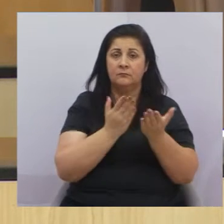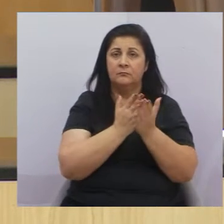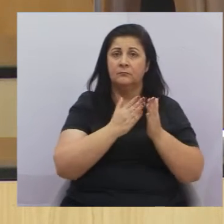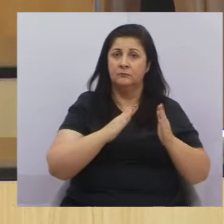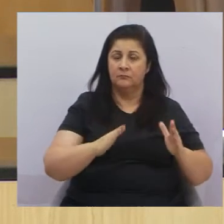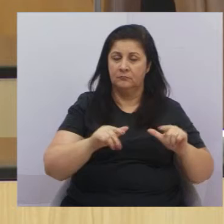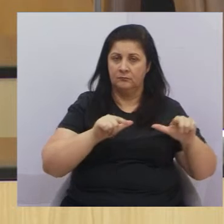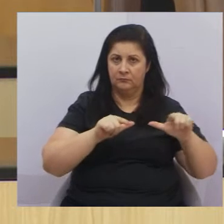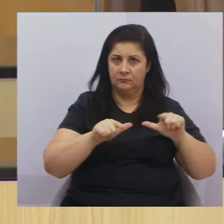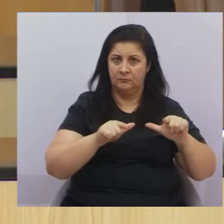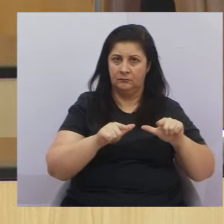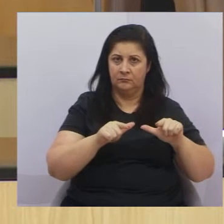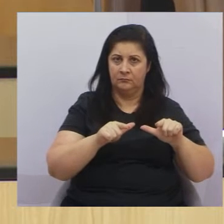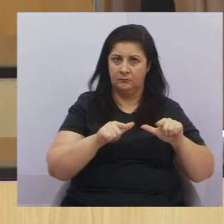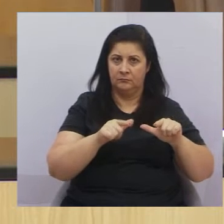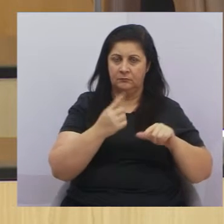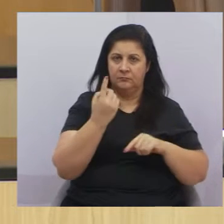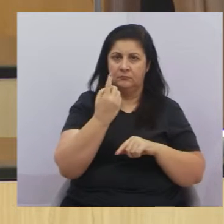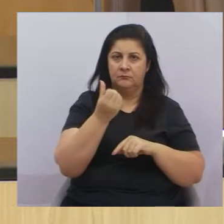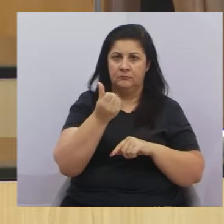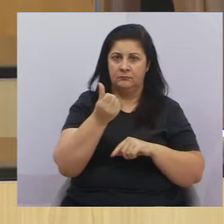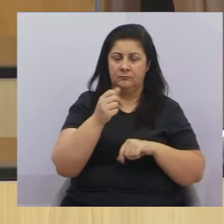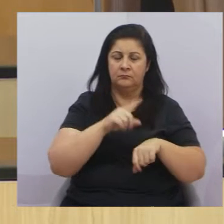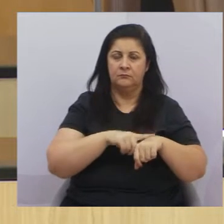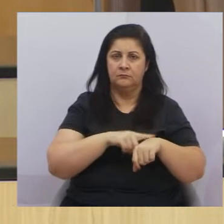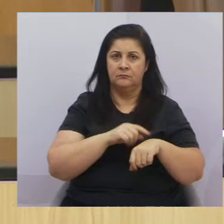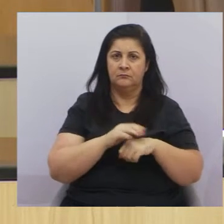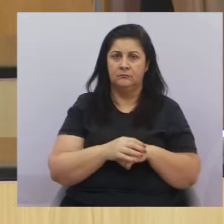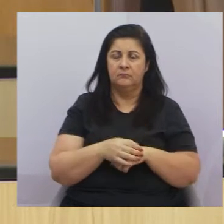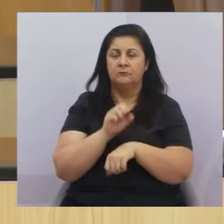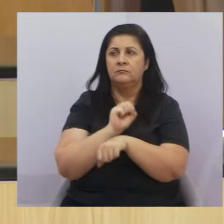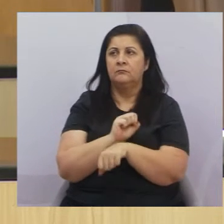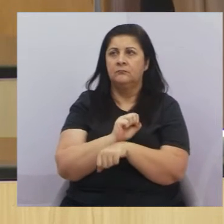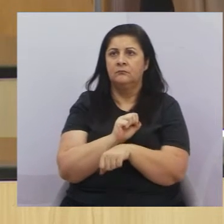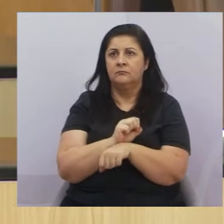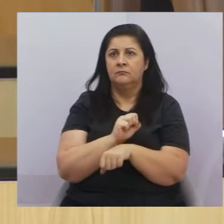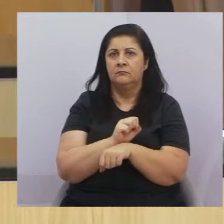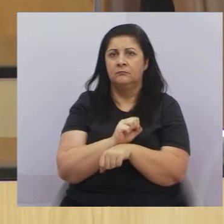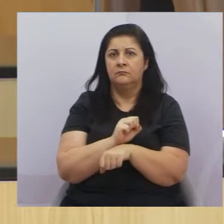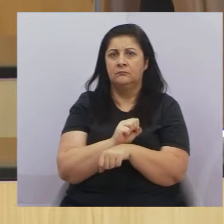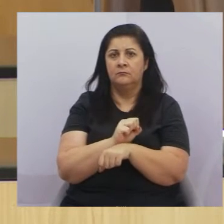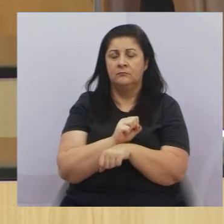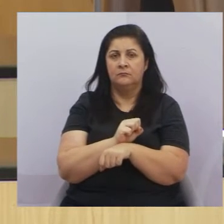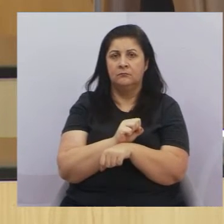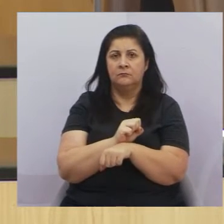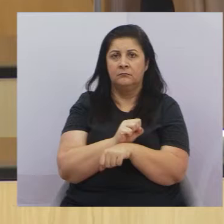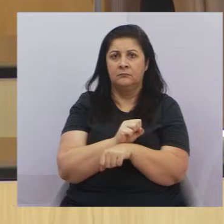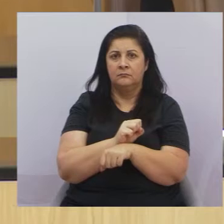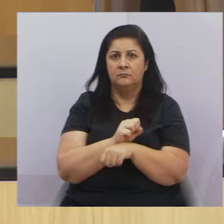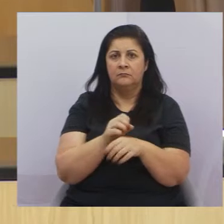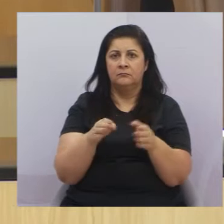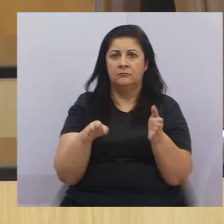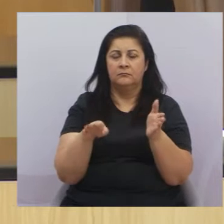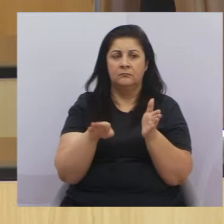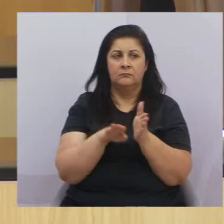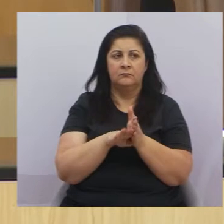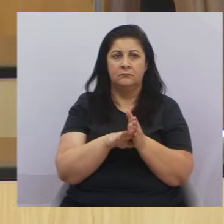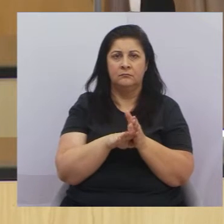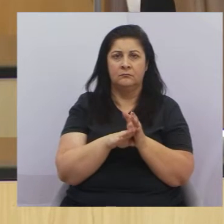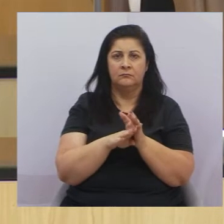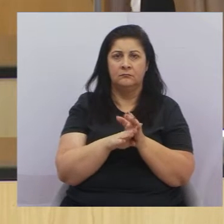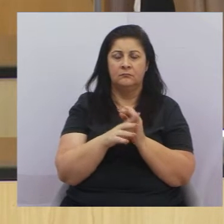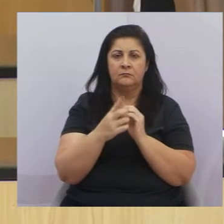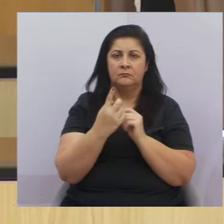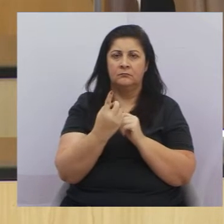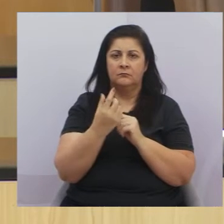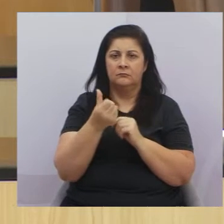16 horas e são obrigados a aguardar até as 4h45 pelo ônibus em